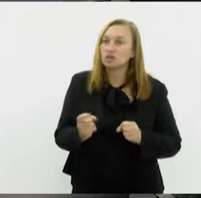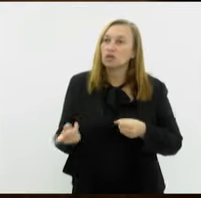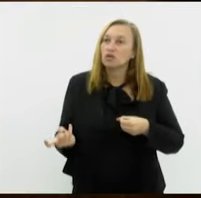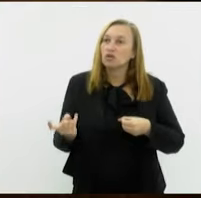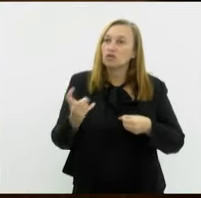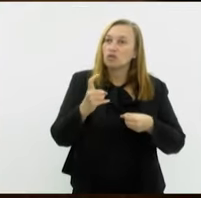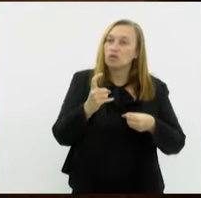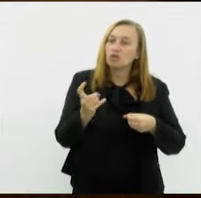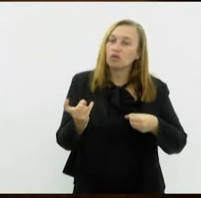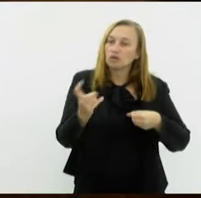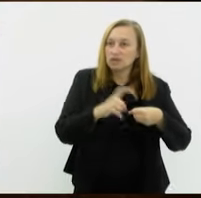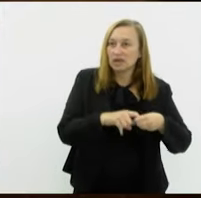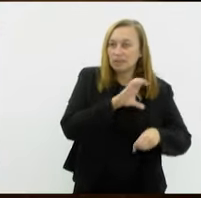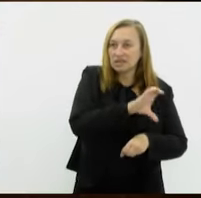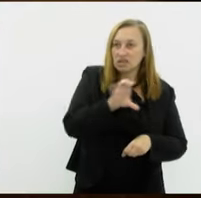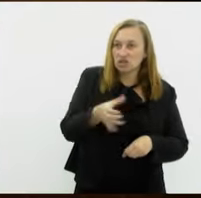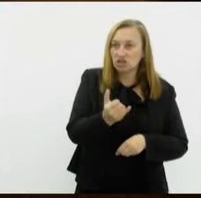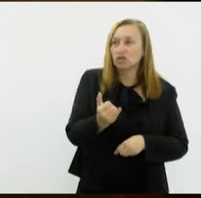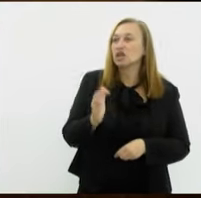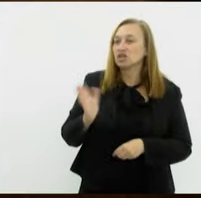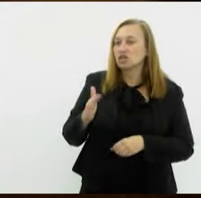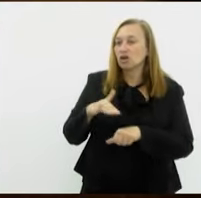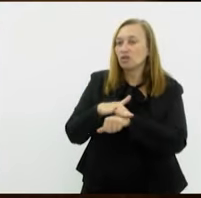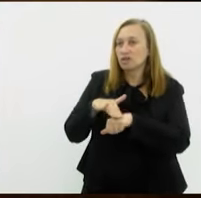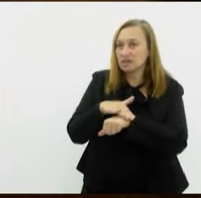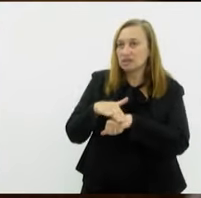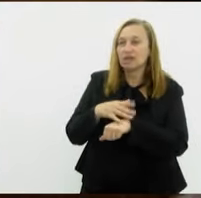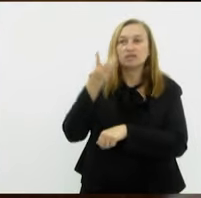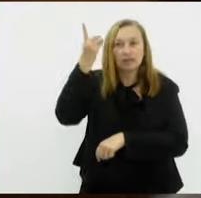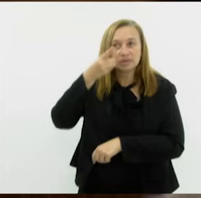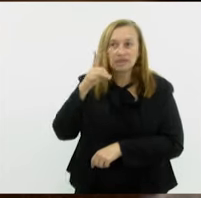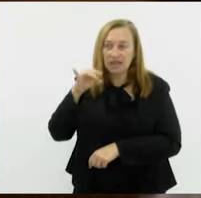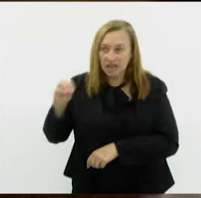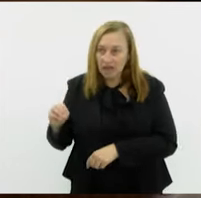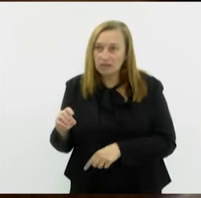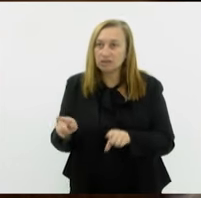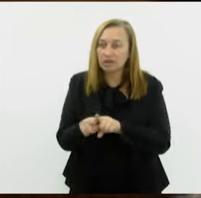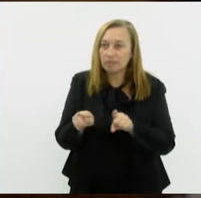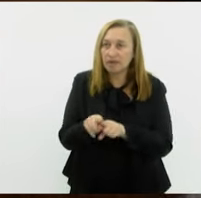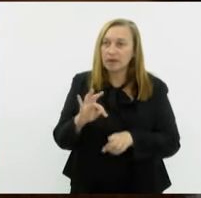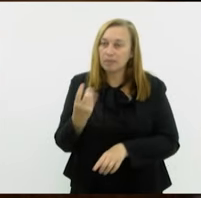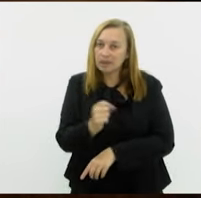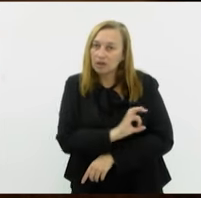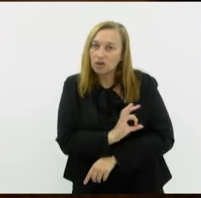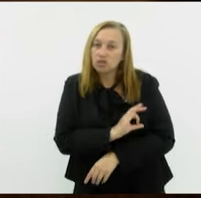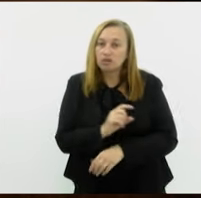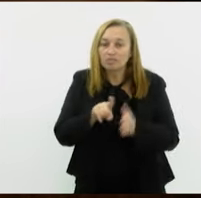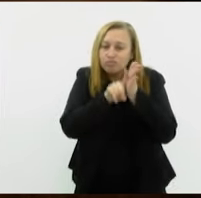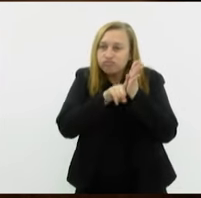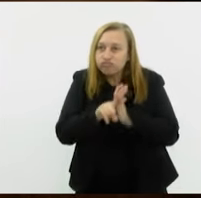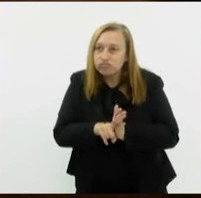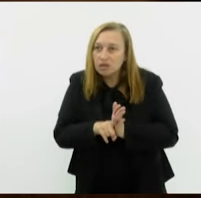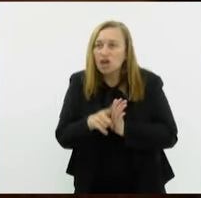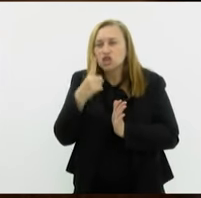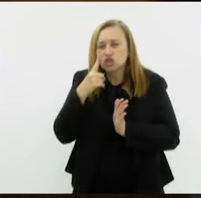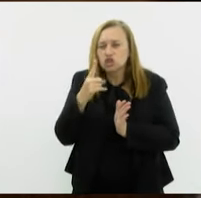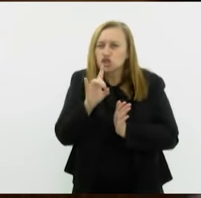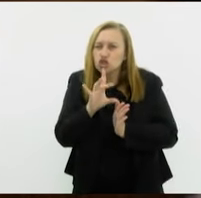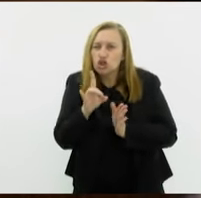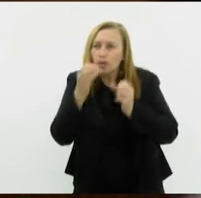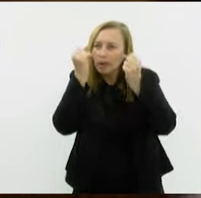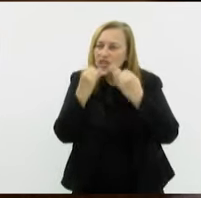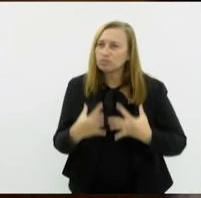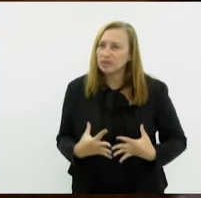remeter à CCJ, já entrei no entendimento com o deputado Caiado, deputada Marta, a gente reanalisa e Na verdade, é só para explicar aqui para